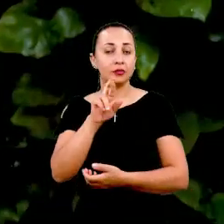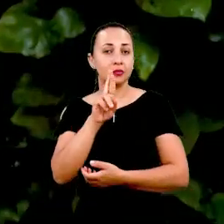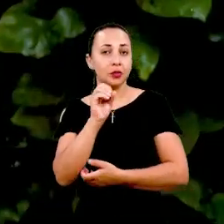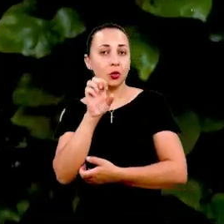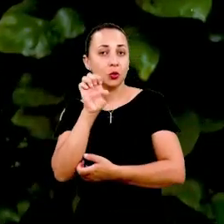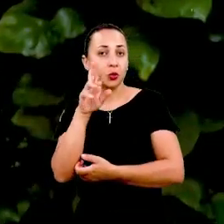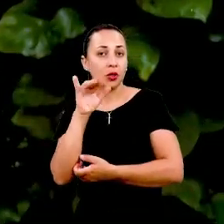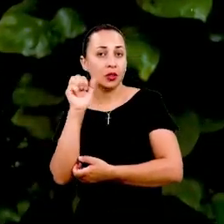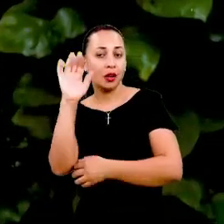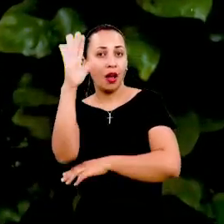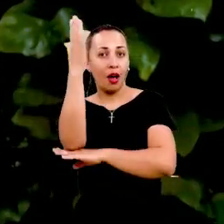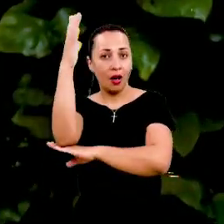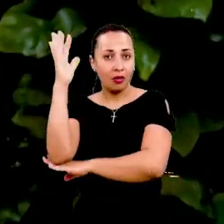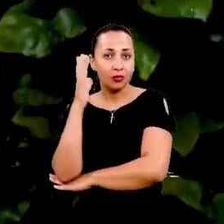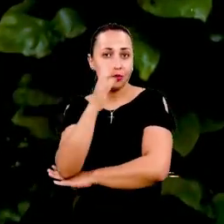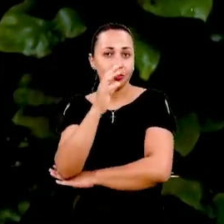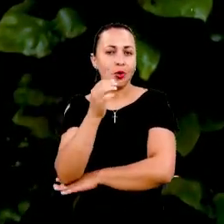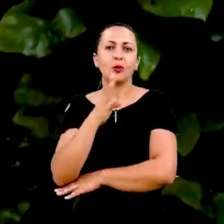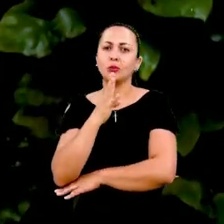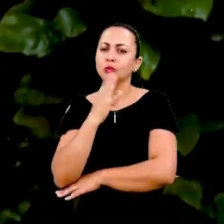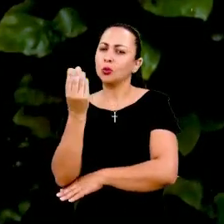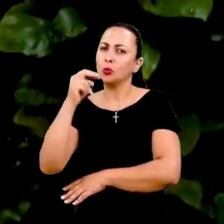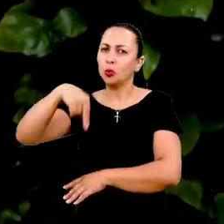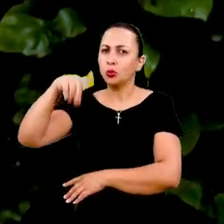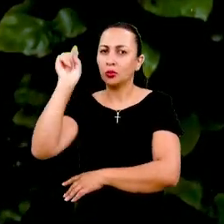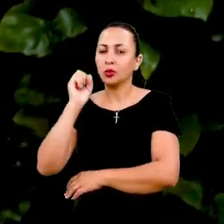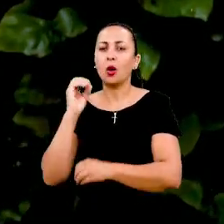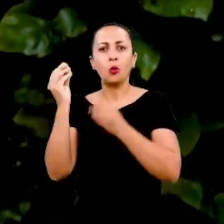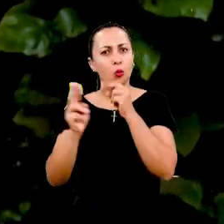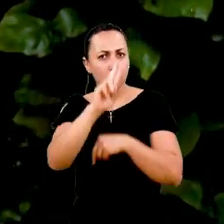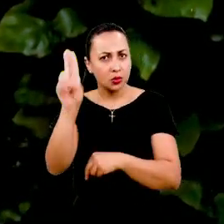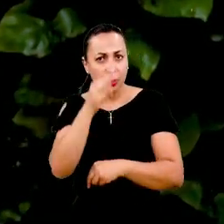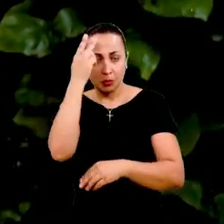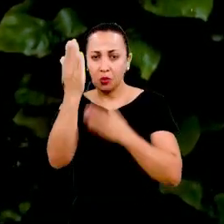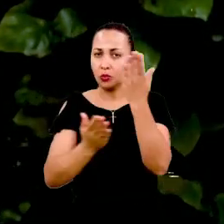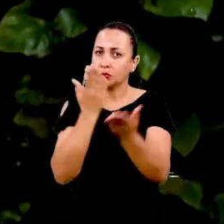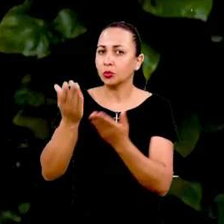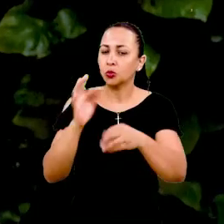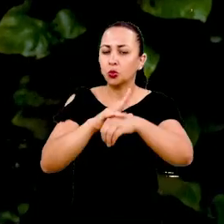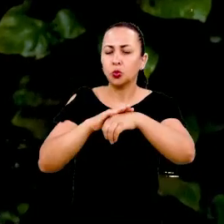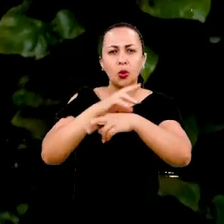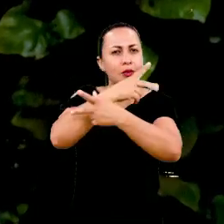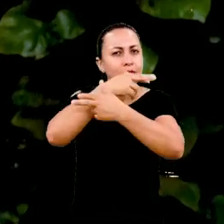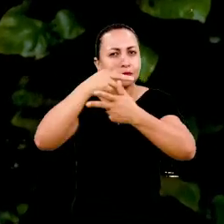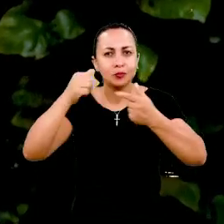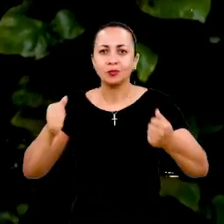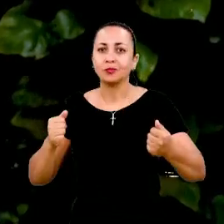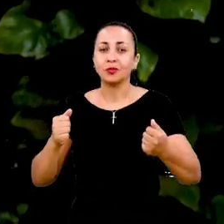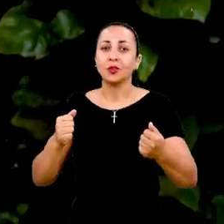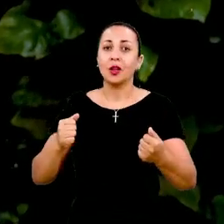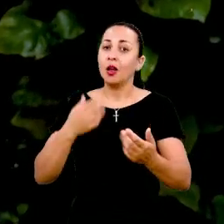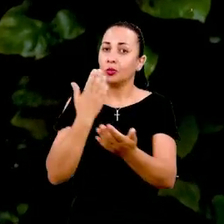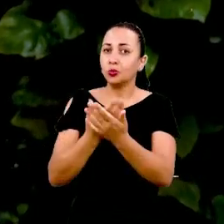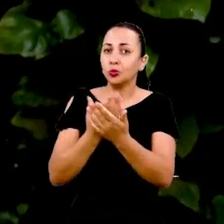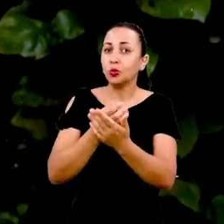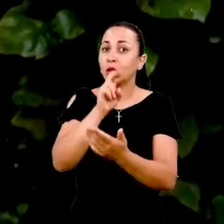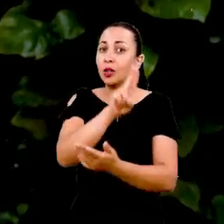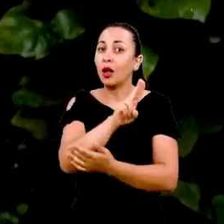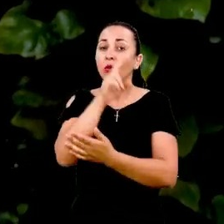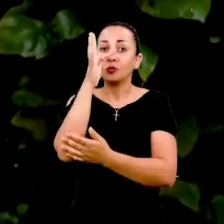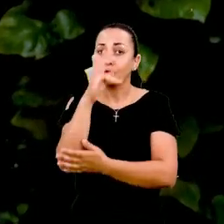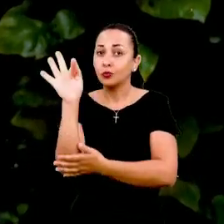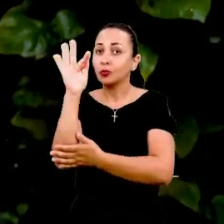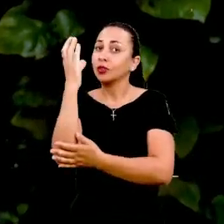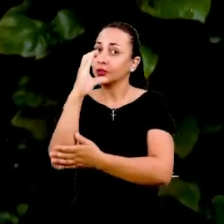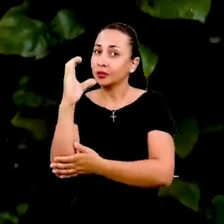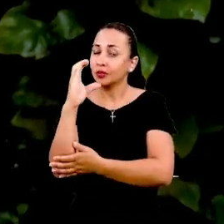A aroeira é muito conhecida no Nordeste, sendo utilizada para o tratamento de diferentes doenças. E um estudo da Universidade Federal do